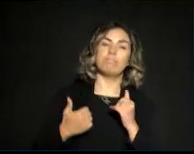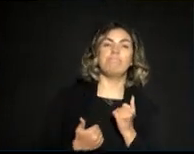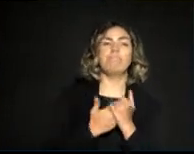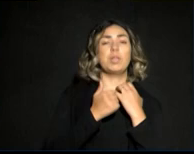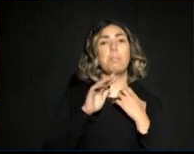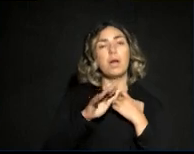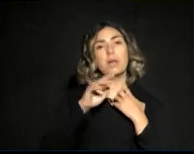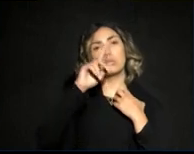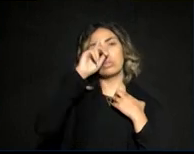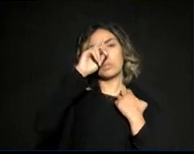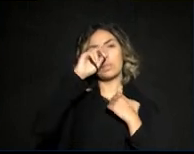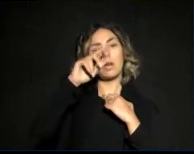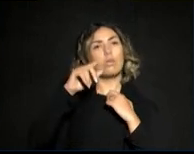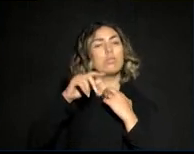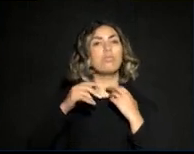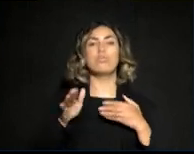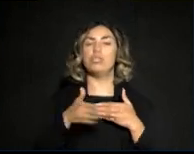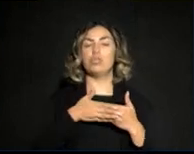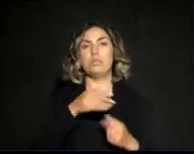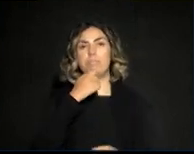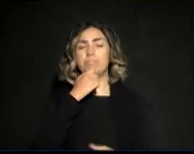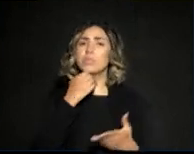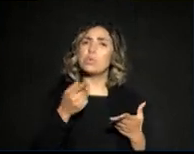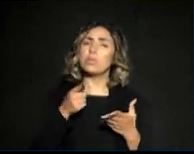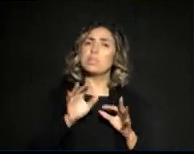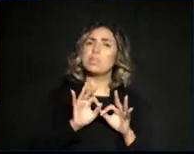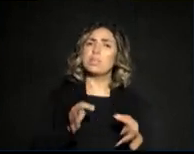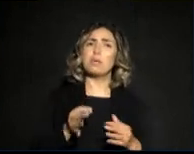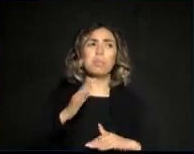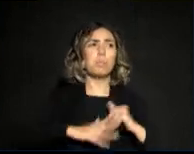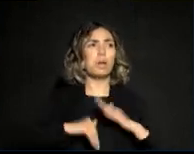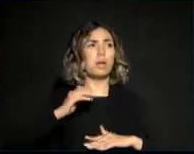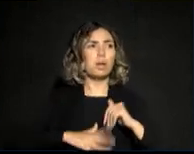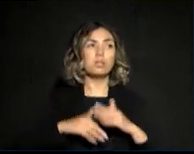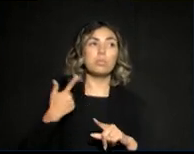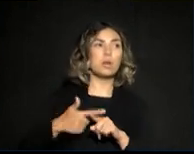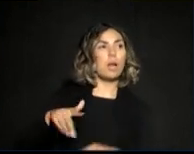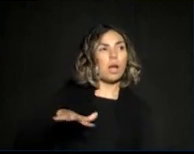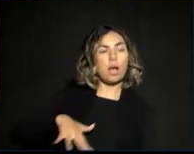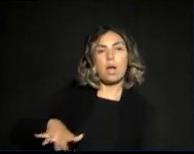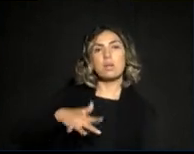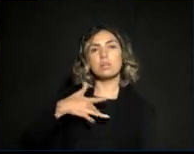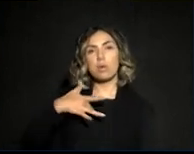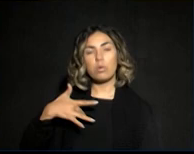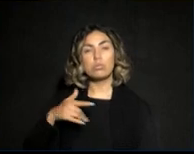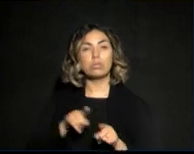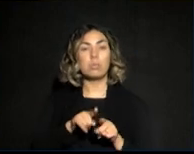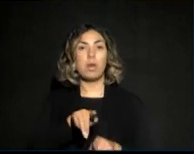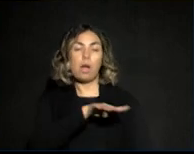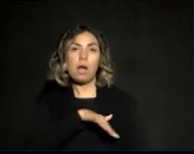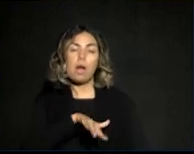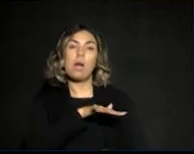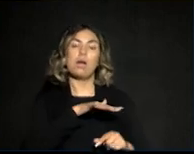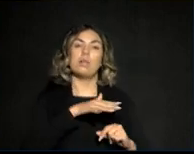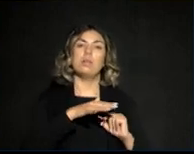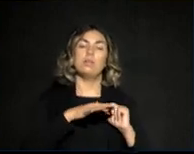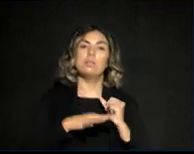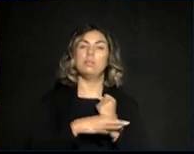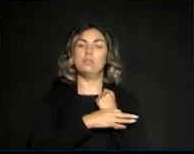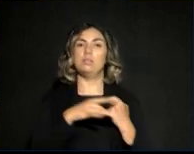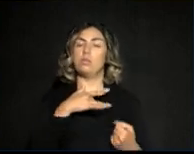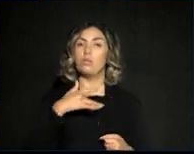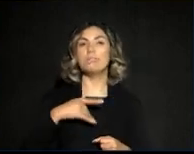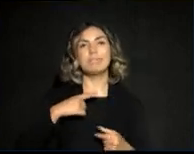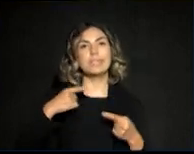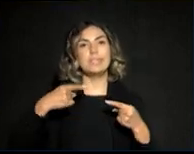então são ações práticas porque na área da saúde na área da Segurança Pública os dois grandes Desafios que o governador de São Paulo